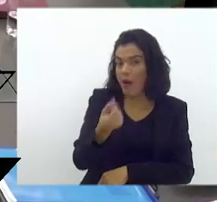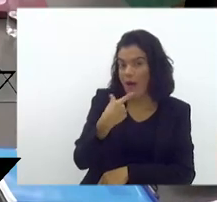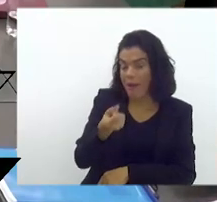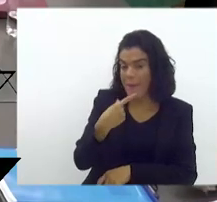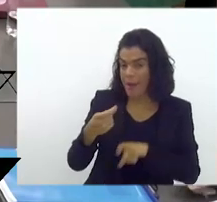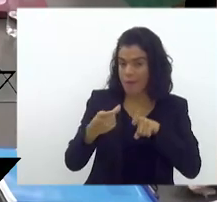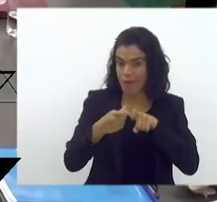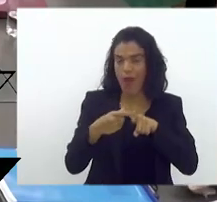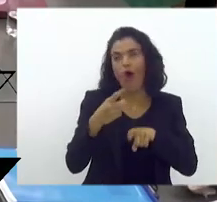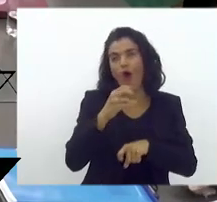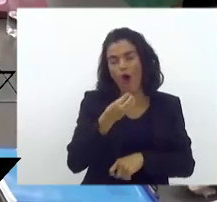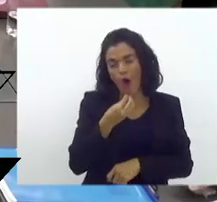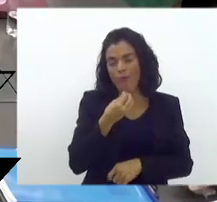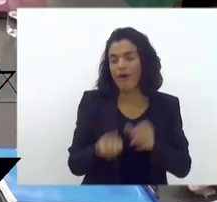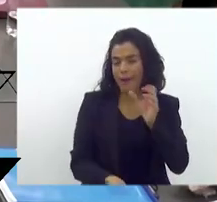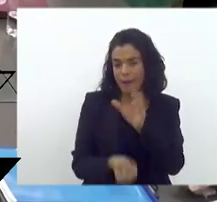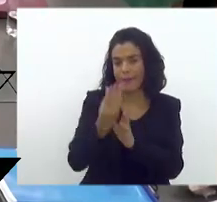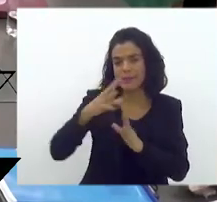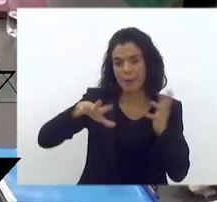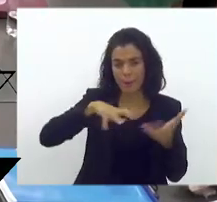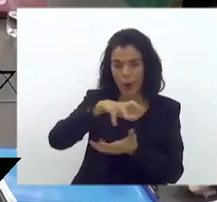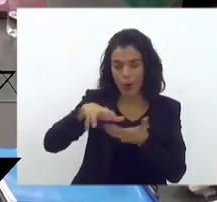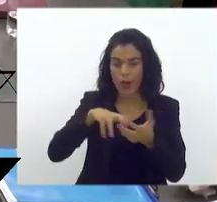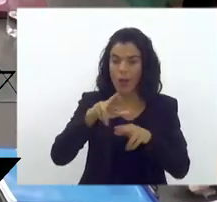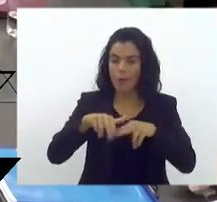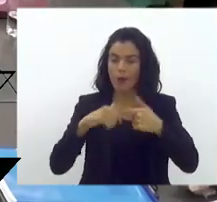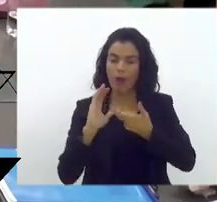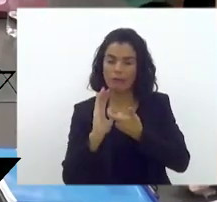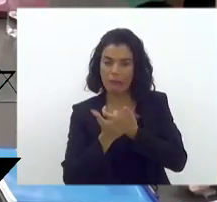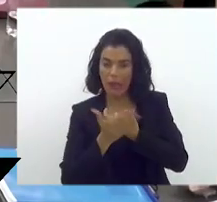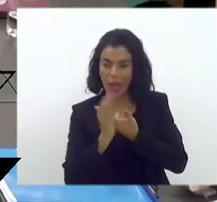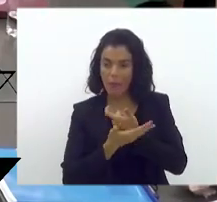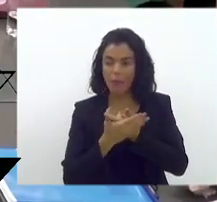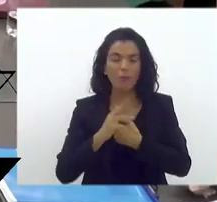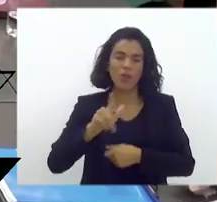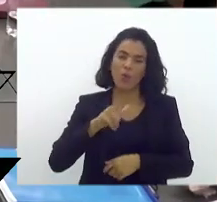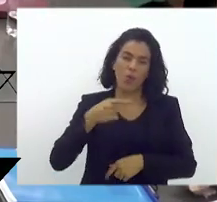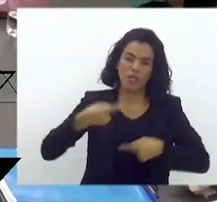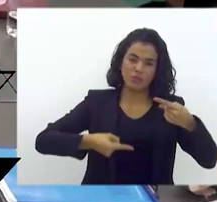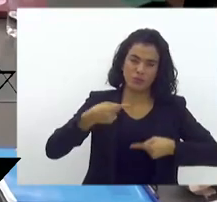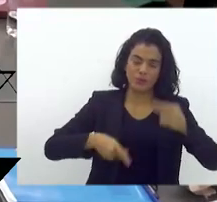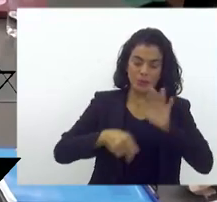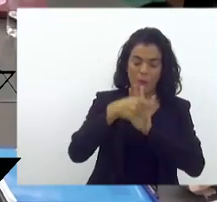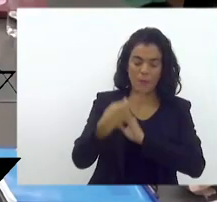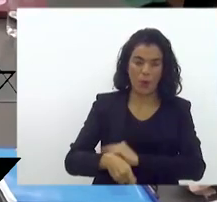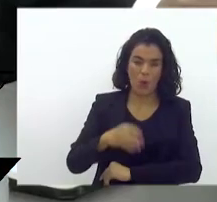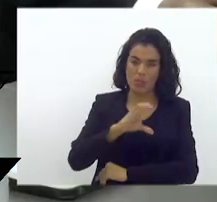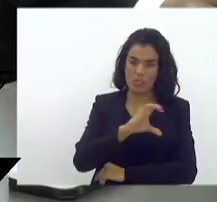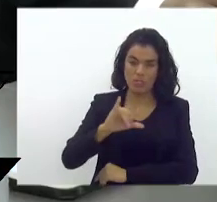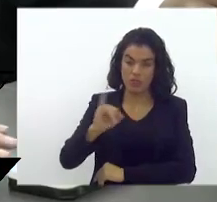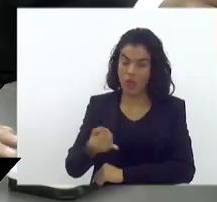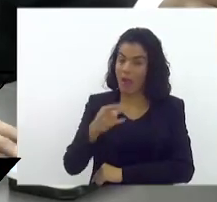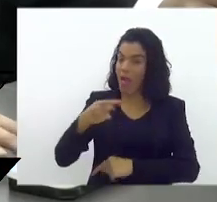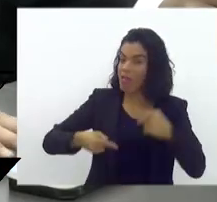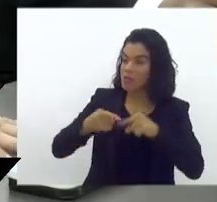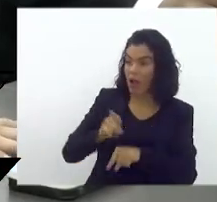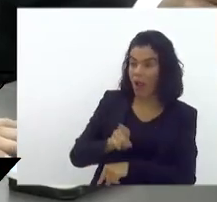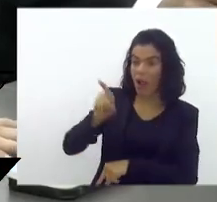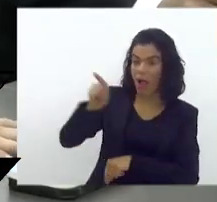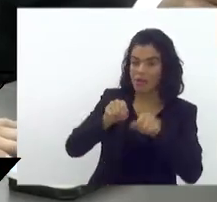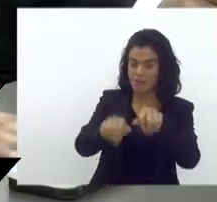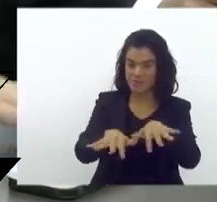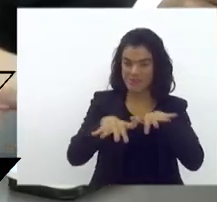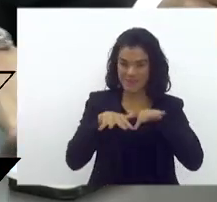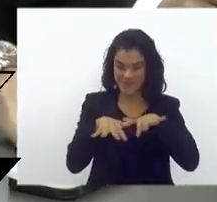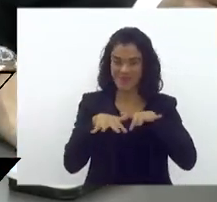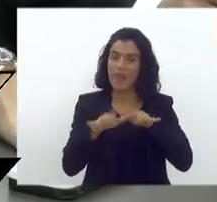vai ter uma polêmica ou outra em relação à terminologia ou coisa parecida, mas que não é discussão aqui da CCJ, vai ser uma discussão de plenário. A gente libera o projeto